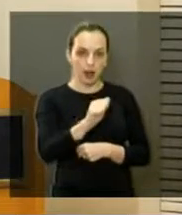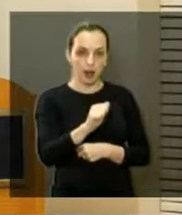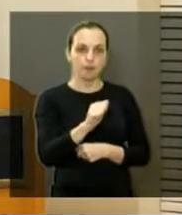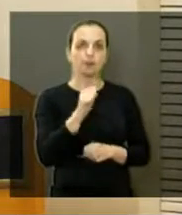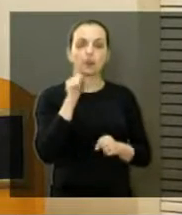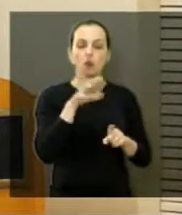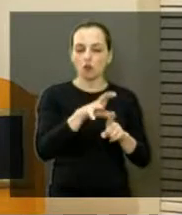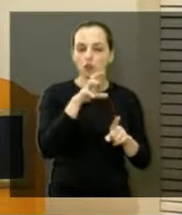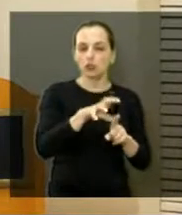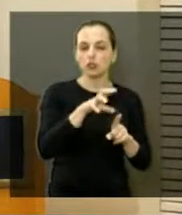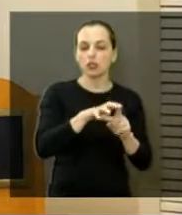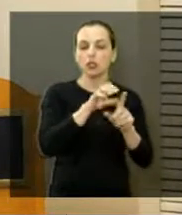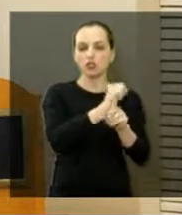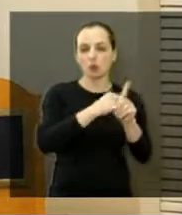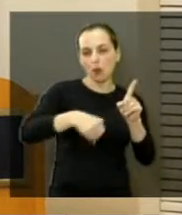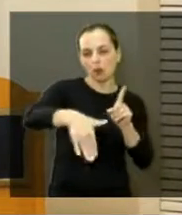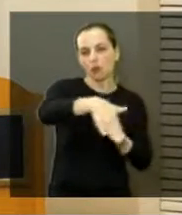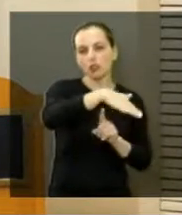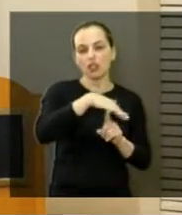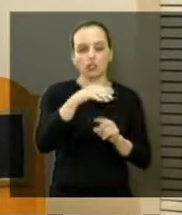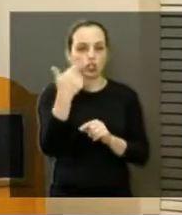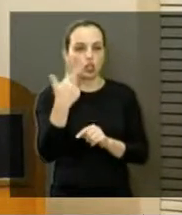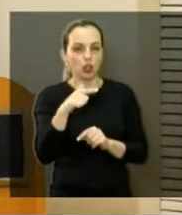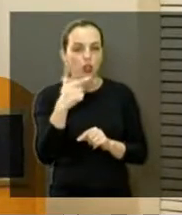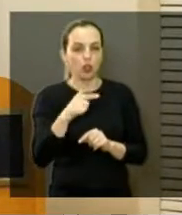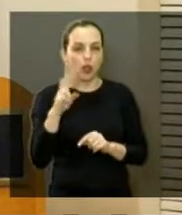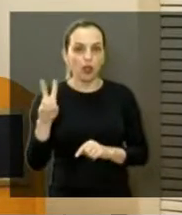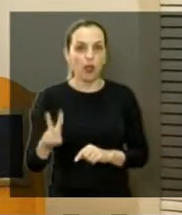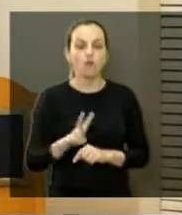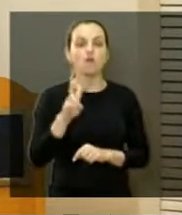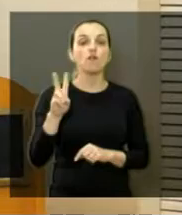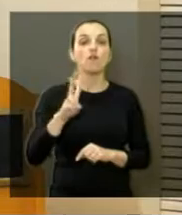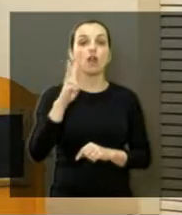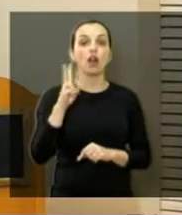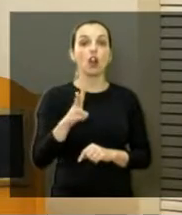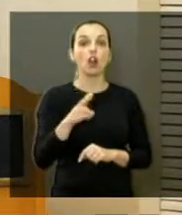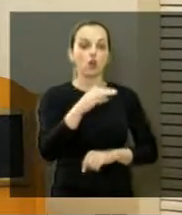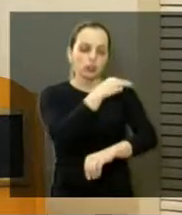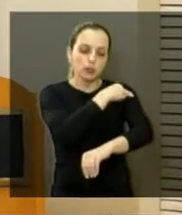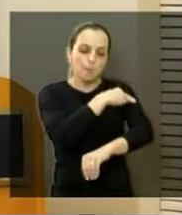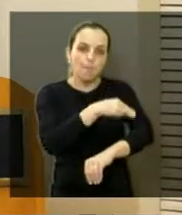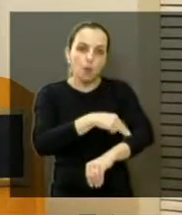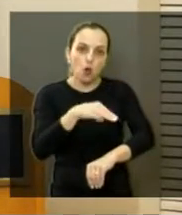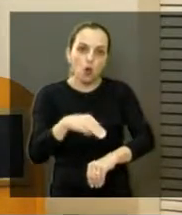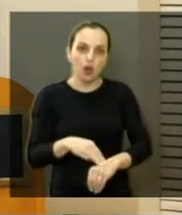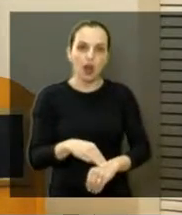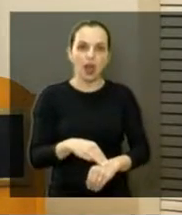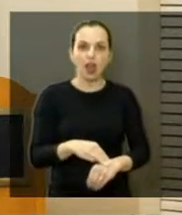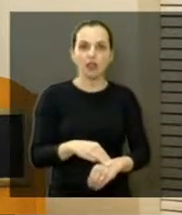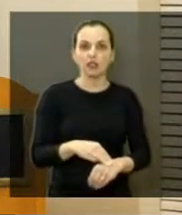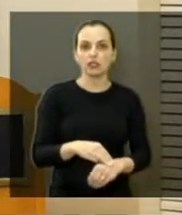sem valores morais, onde o liberalismo é entendido como libertinagem,